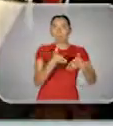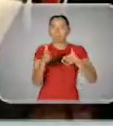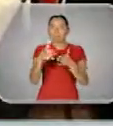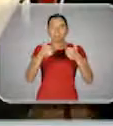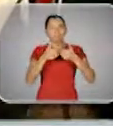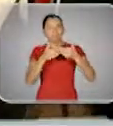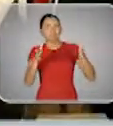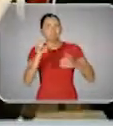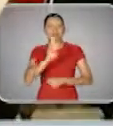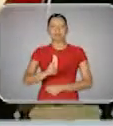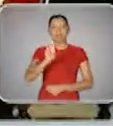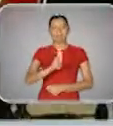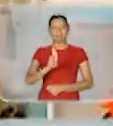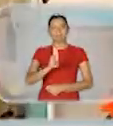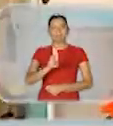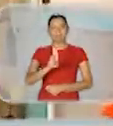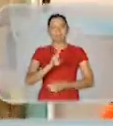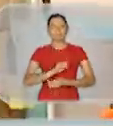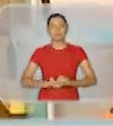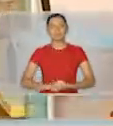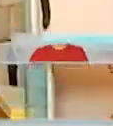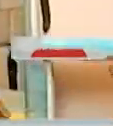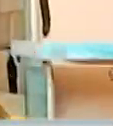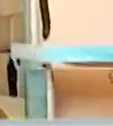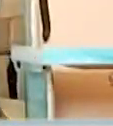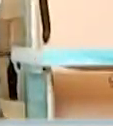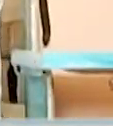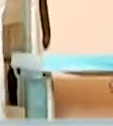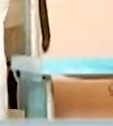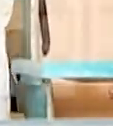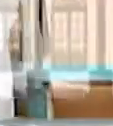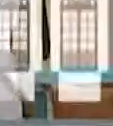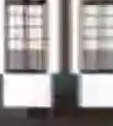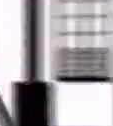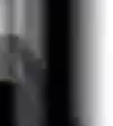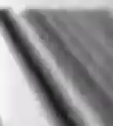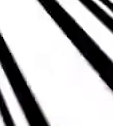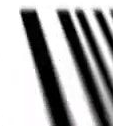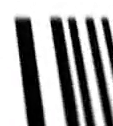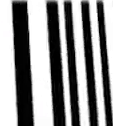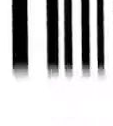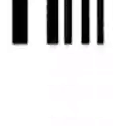com o Estado. Um caminho de vida aberto pela universidade.